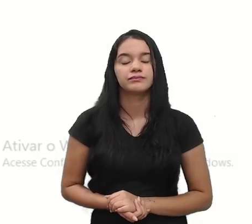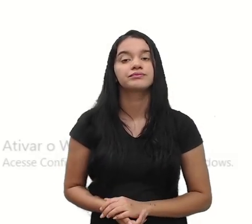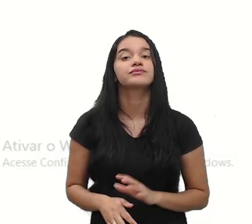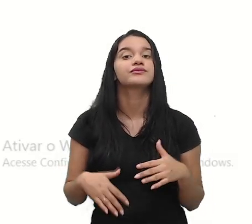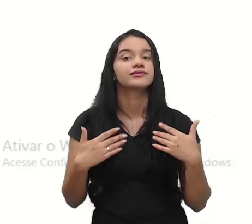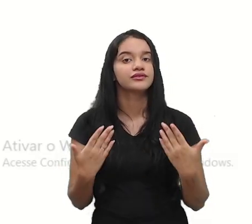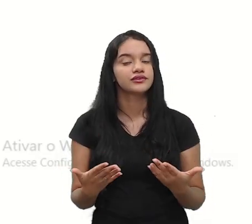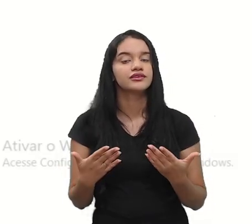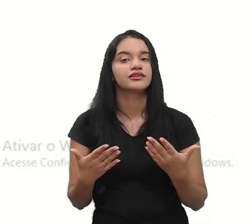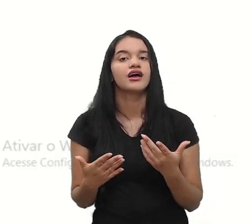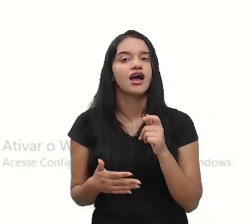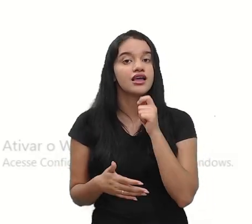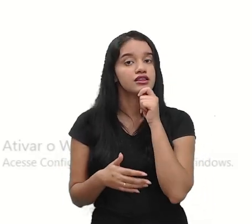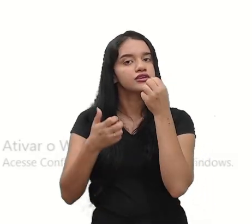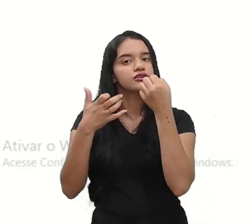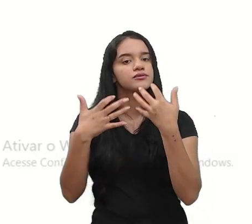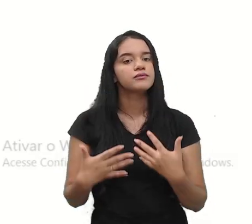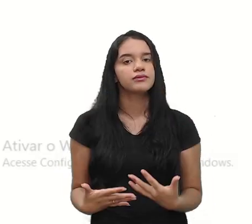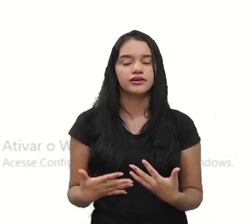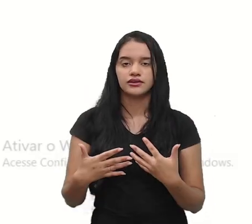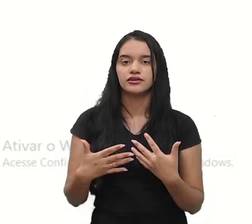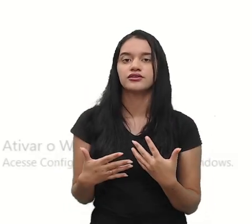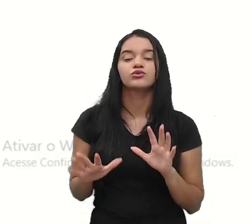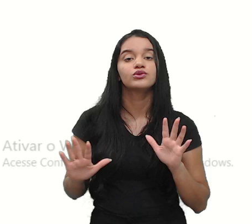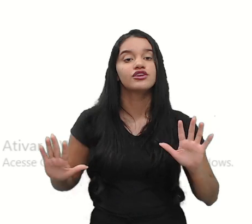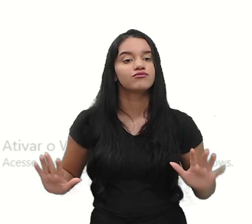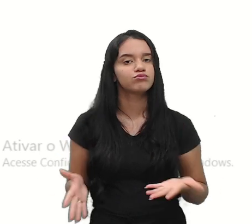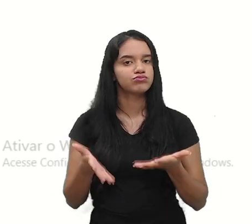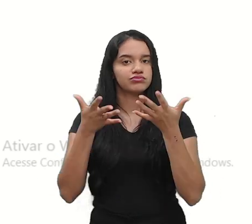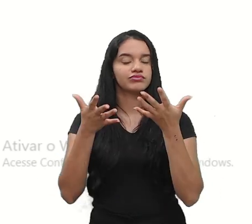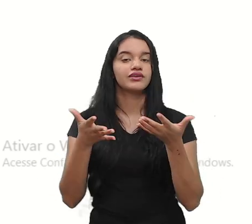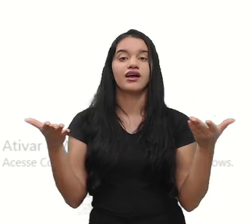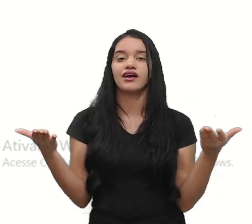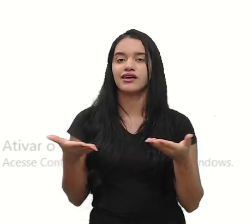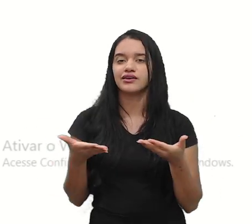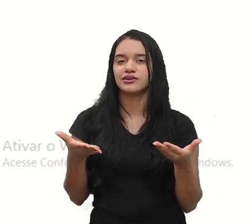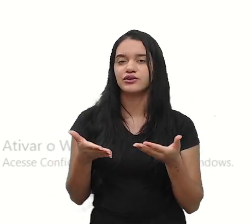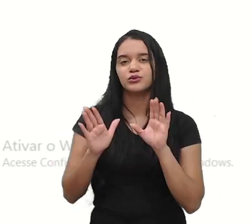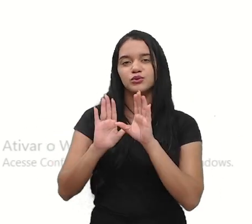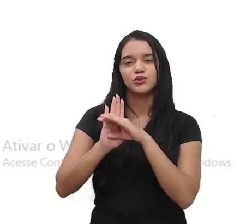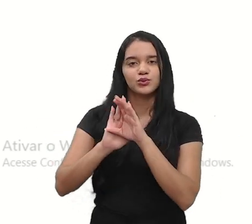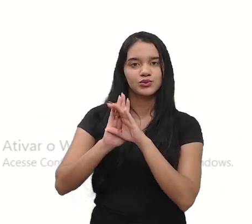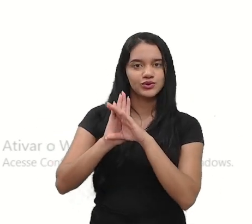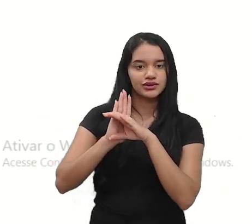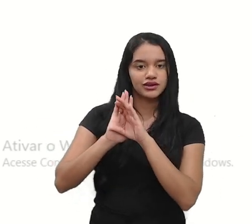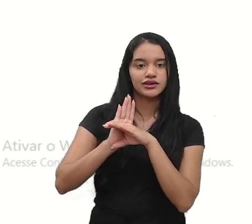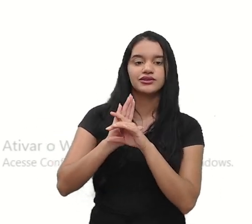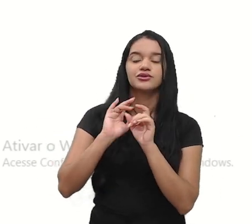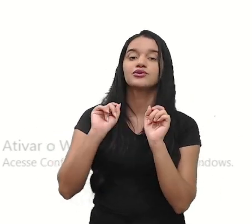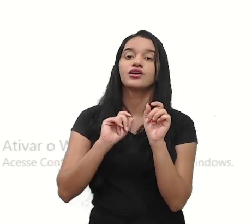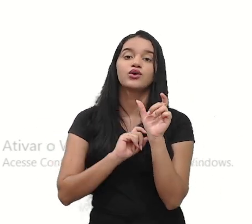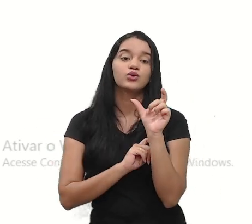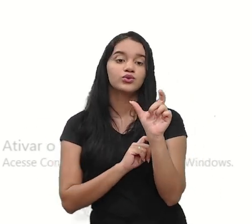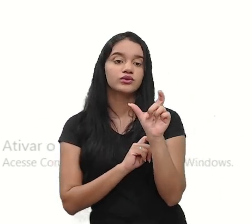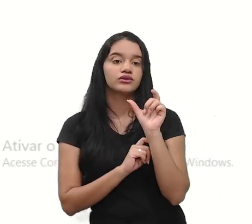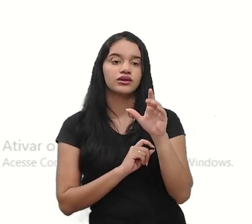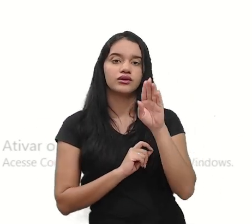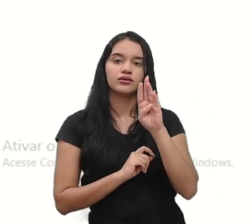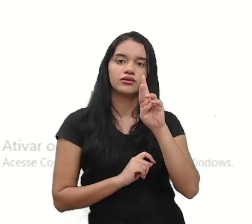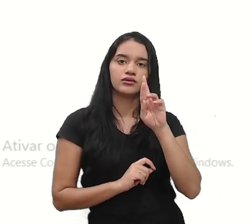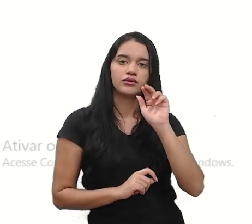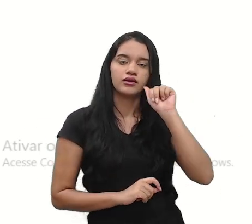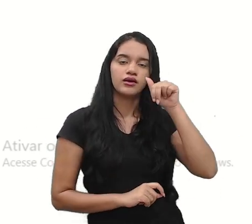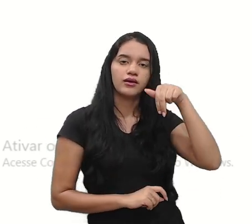Então, ainda falando sobre essa questão de fortalecimento, a gente vem agora com o conceito de branding. O termo branding é